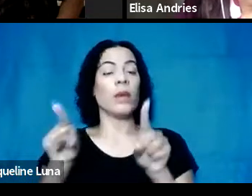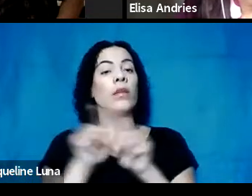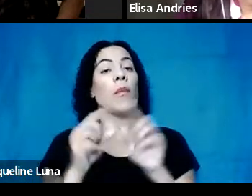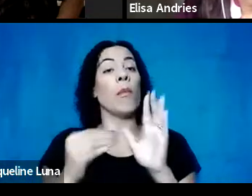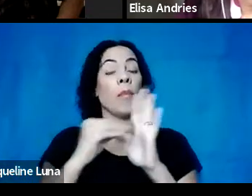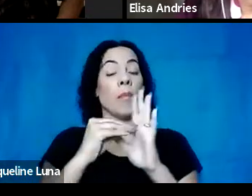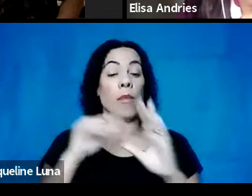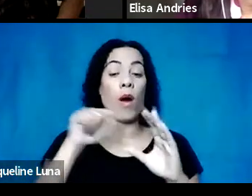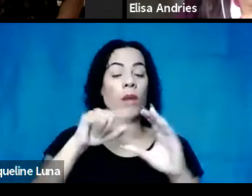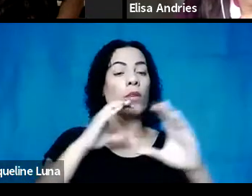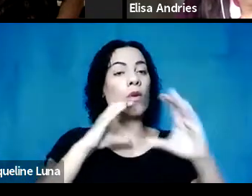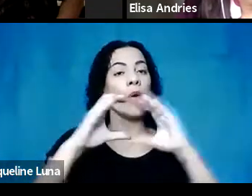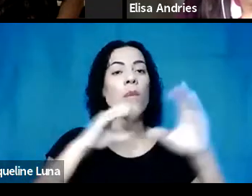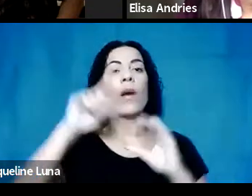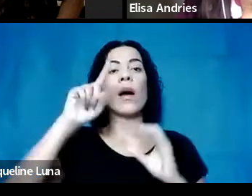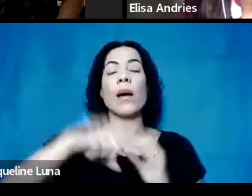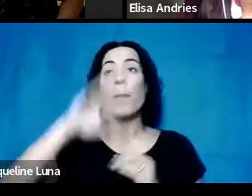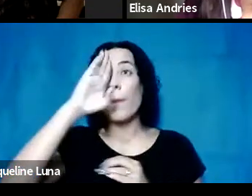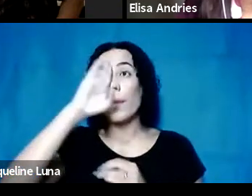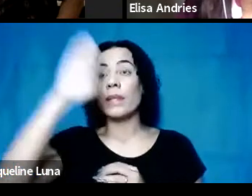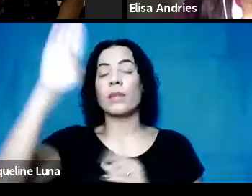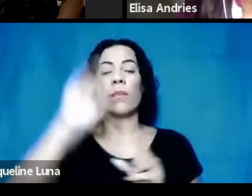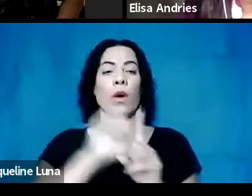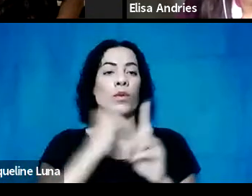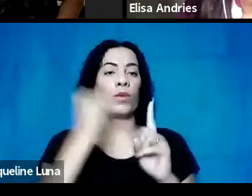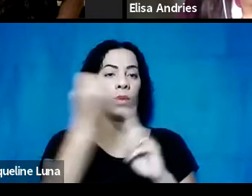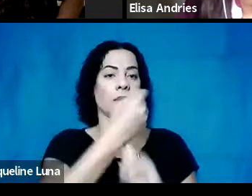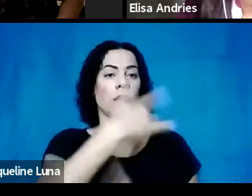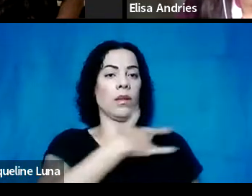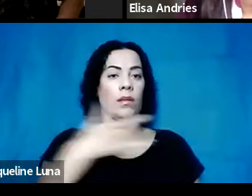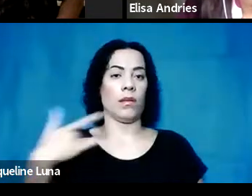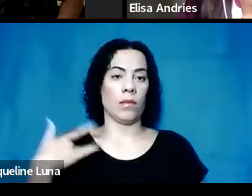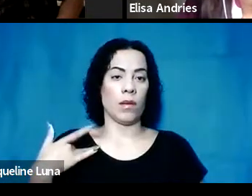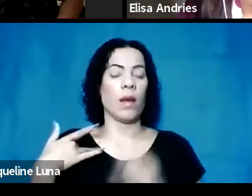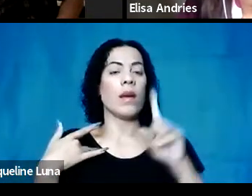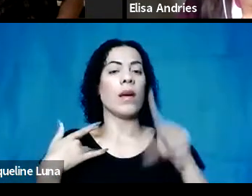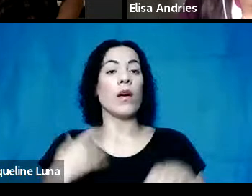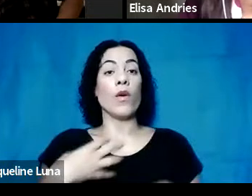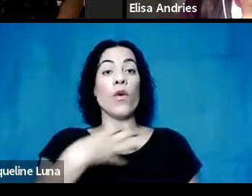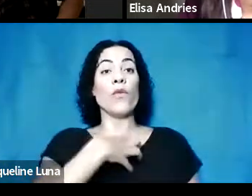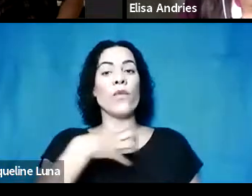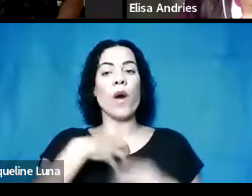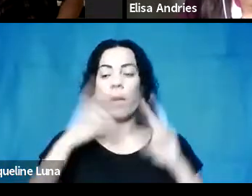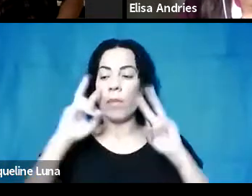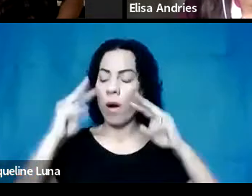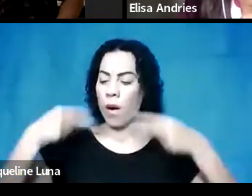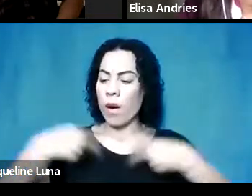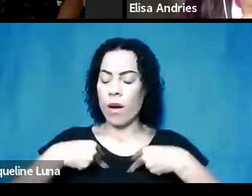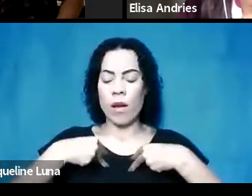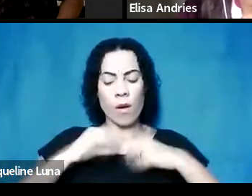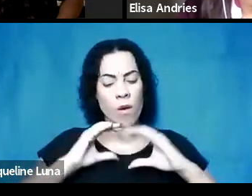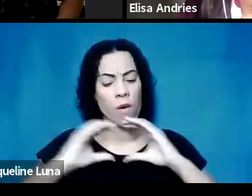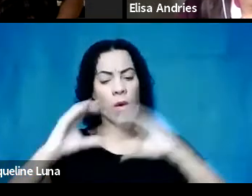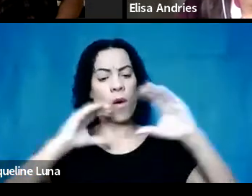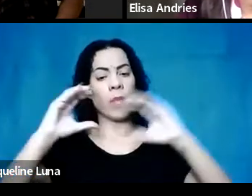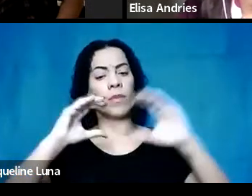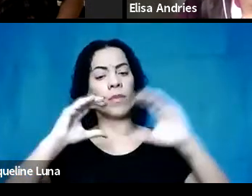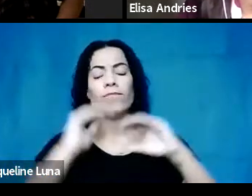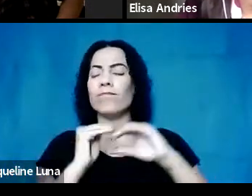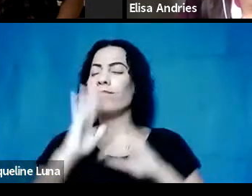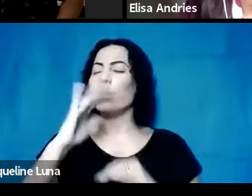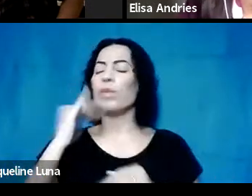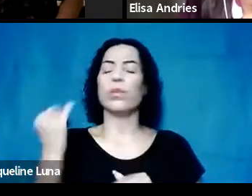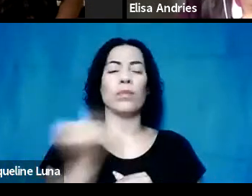um determinante social da saúde, o que é uma forma de olhar para a comunicação muito peculiar para a Fundação. A